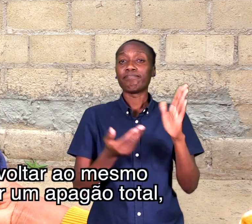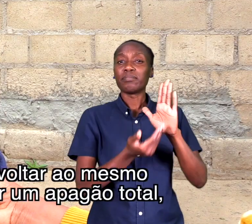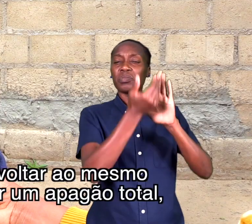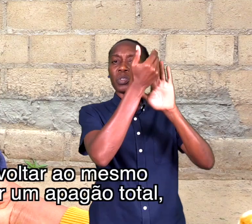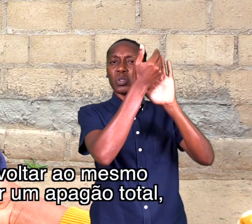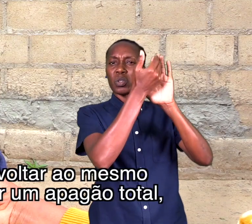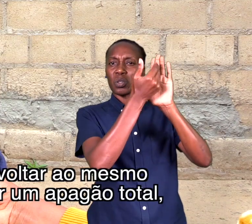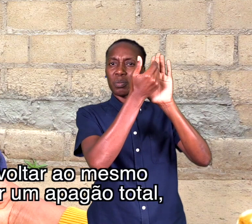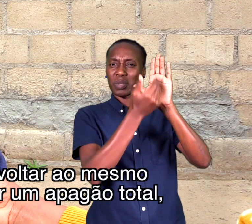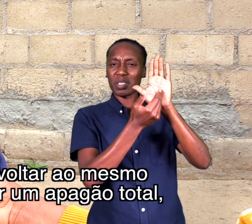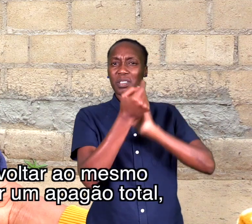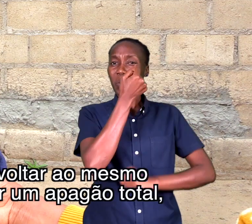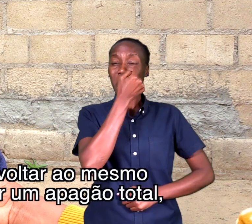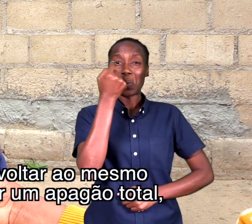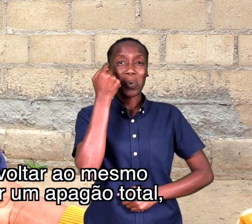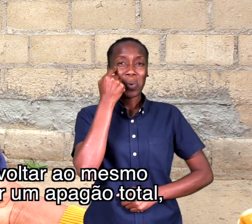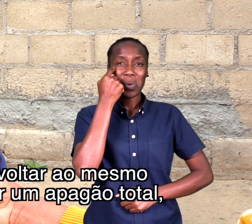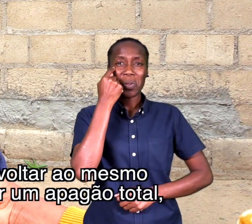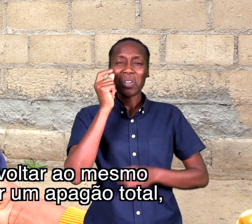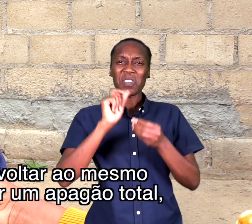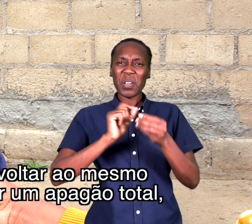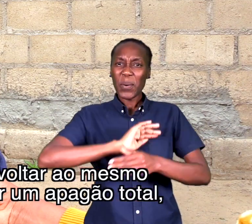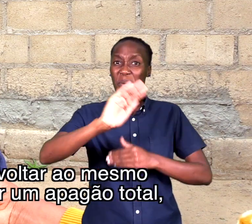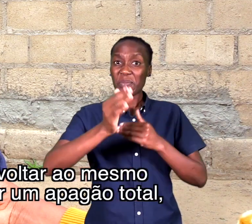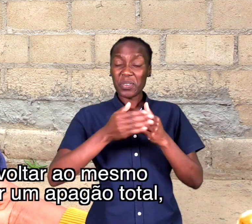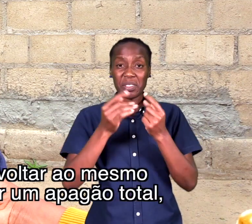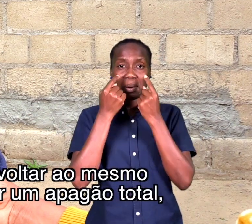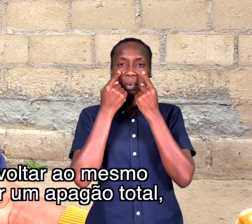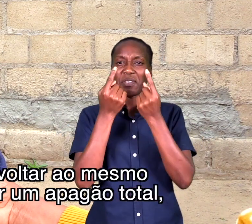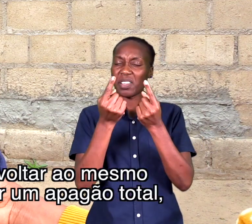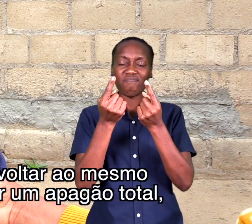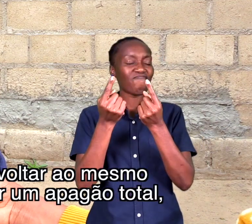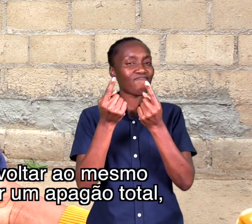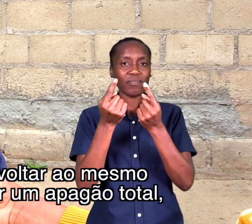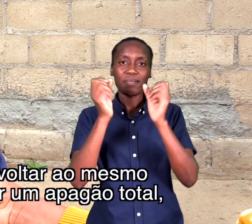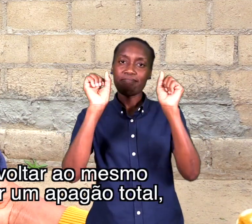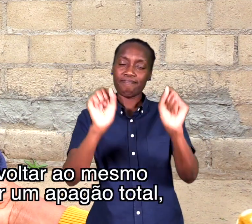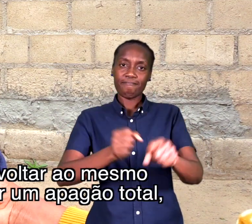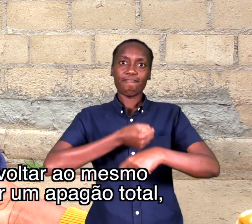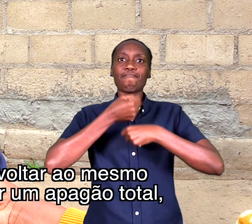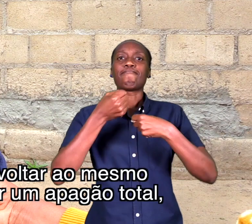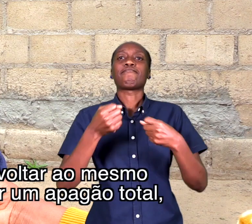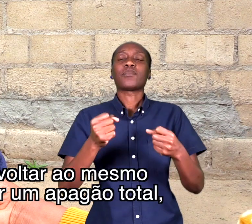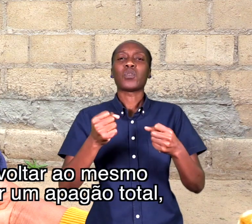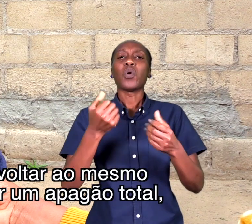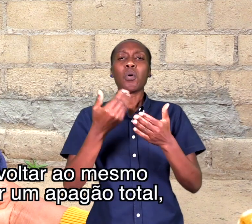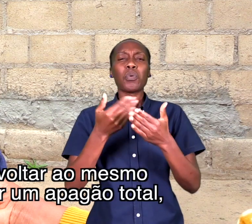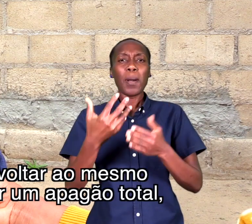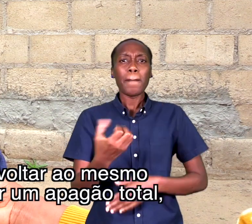Porque mesmo operando, não podia voltar ao mesmo estado, porque podia correr o risco de